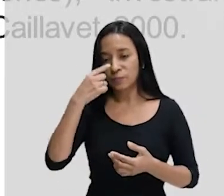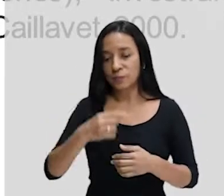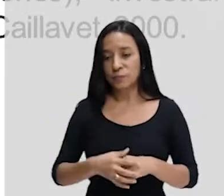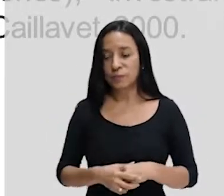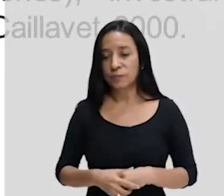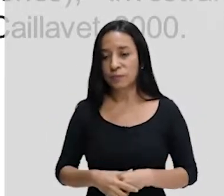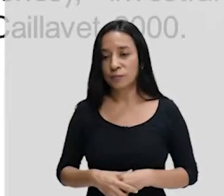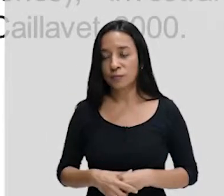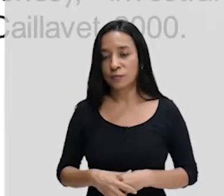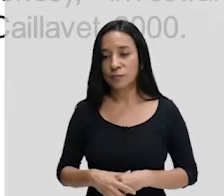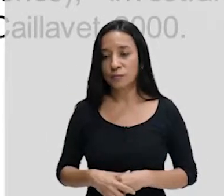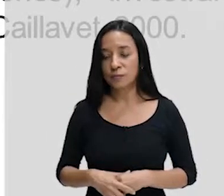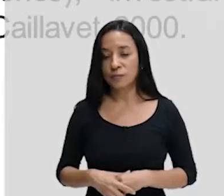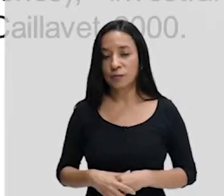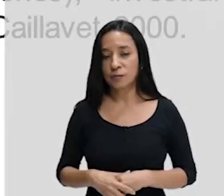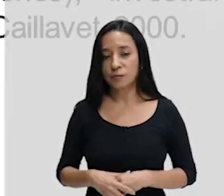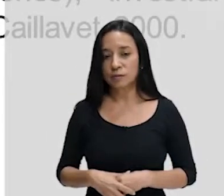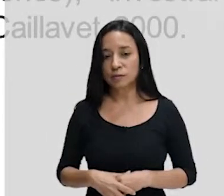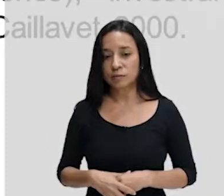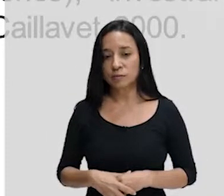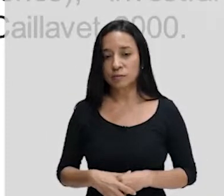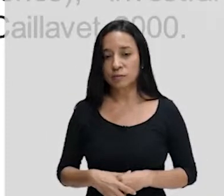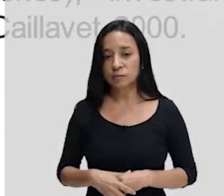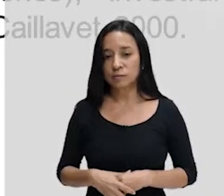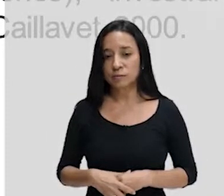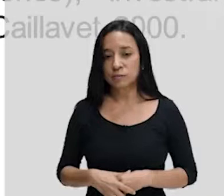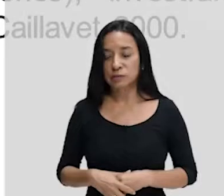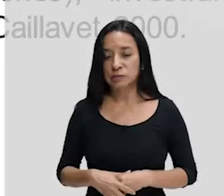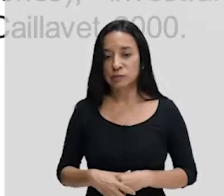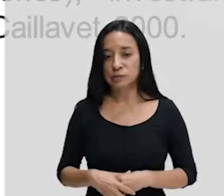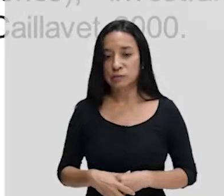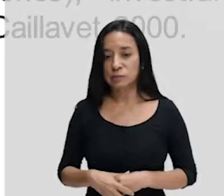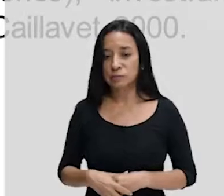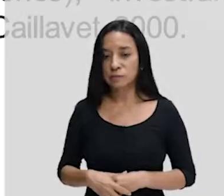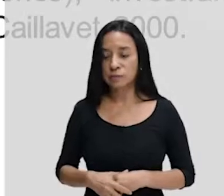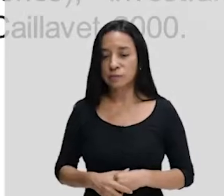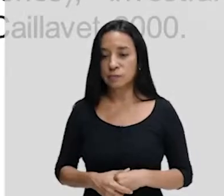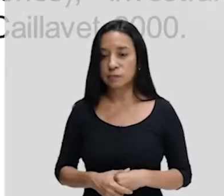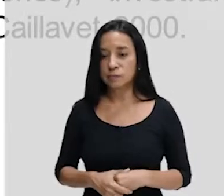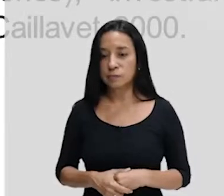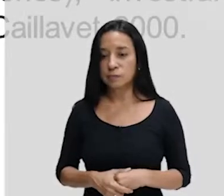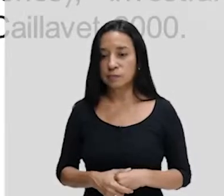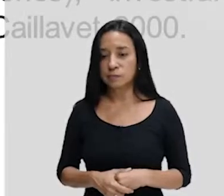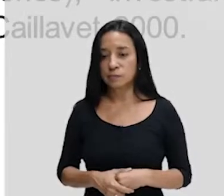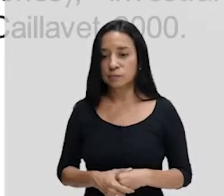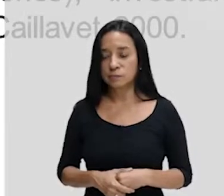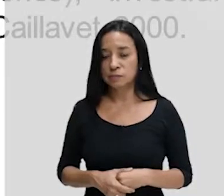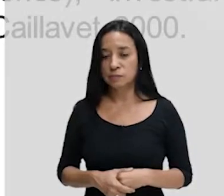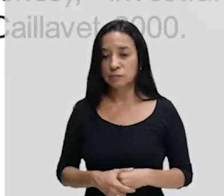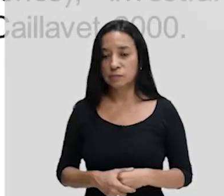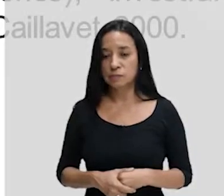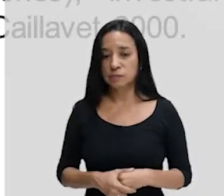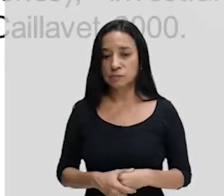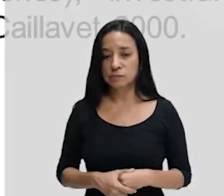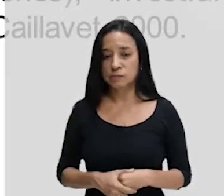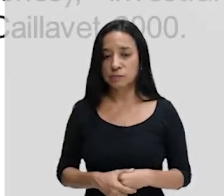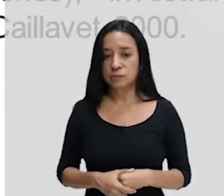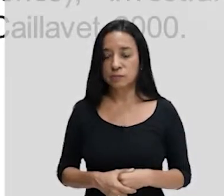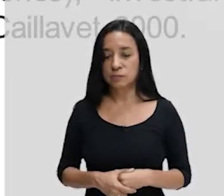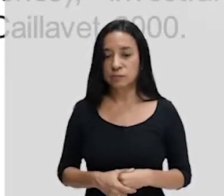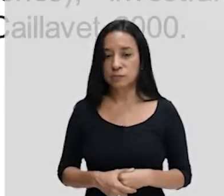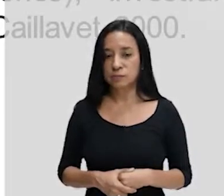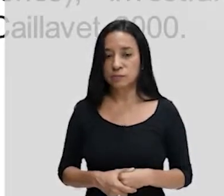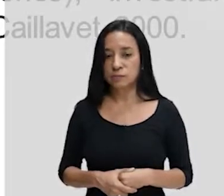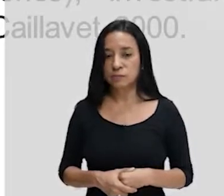dificultaba la comunicación, los conquistadores transfirieron a la América representaciones teatrales